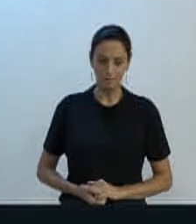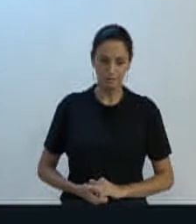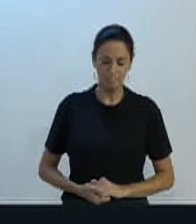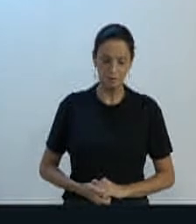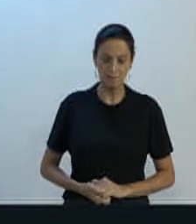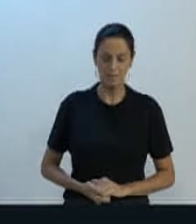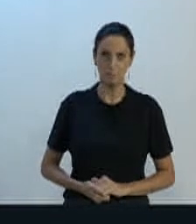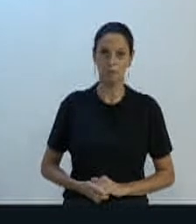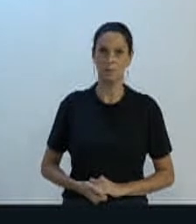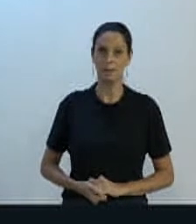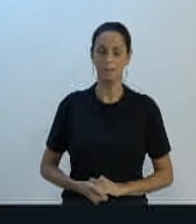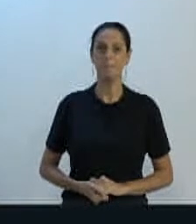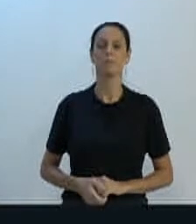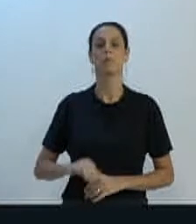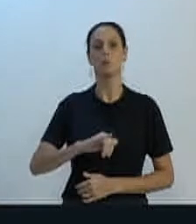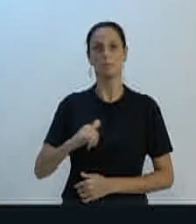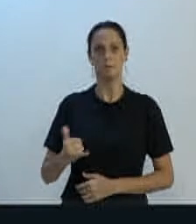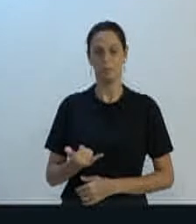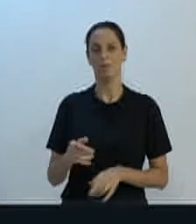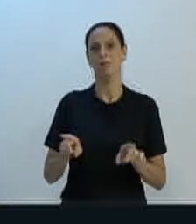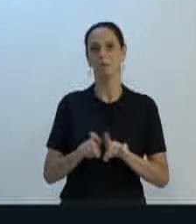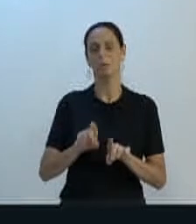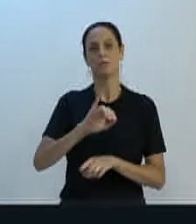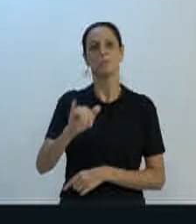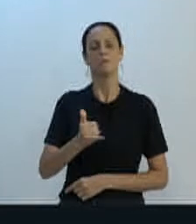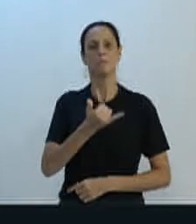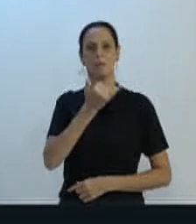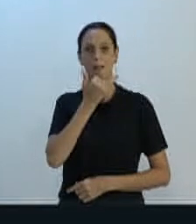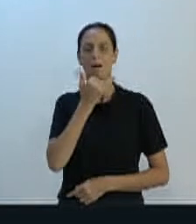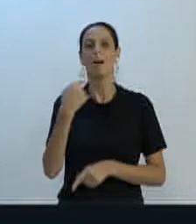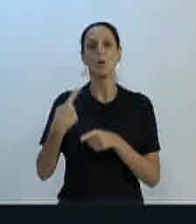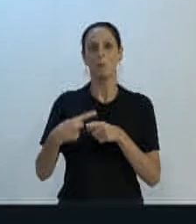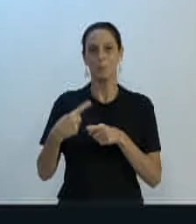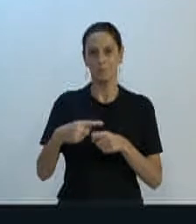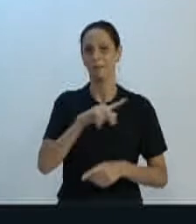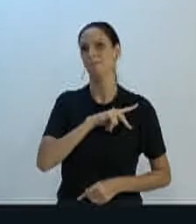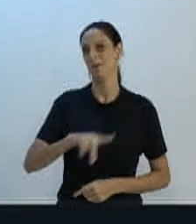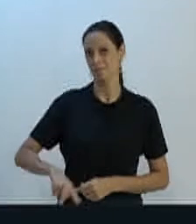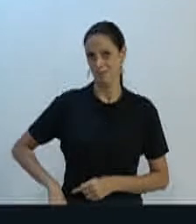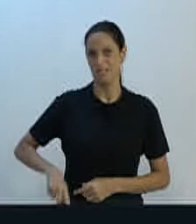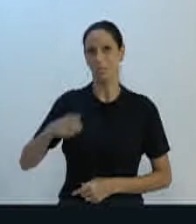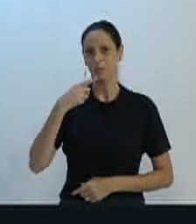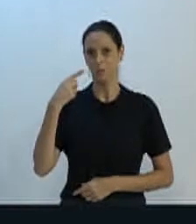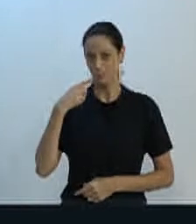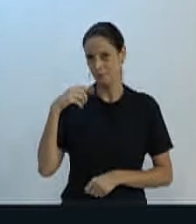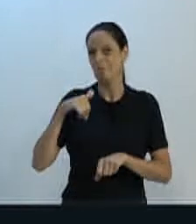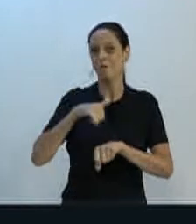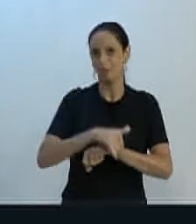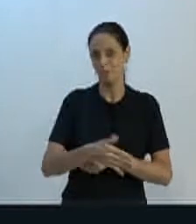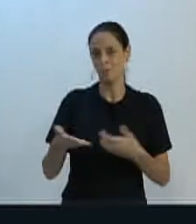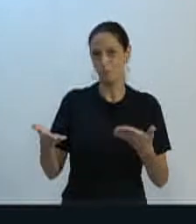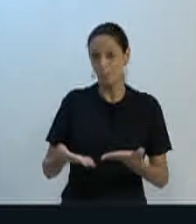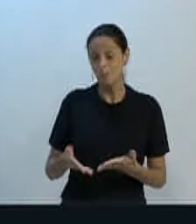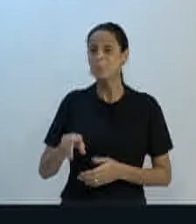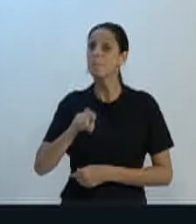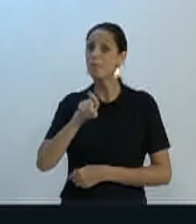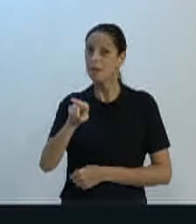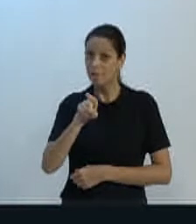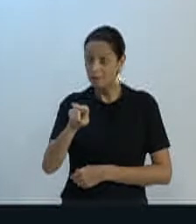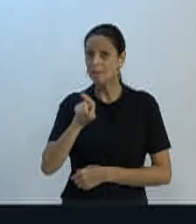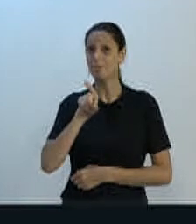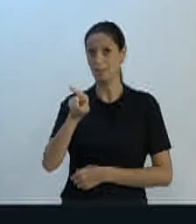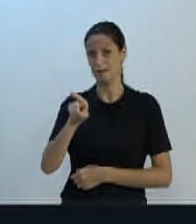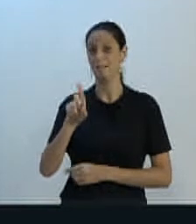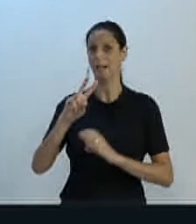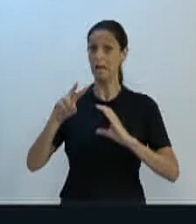Aproveitando para justificar aqui a ausência do presidente desta casa, o vereador Marcelo Lanzarin, ele se encontra na Câmara,